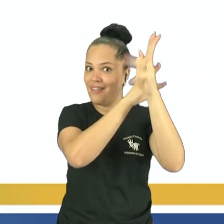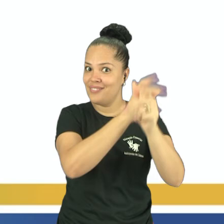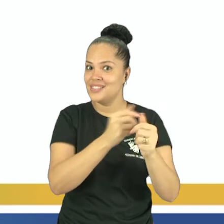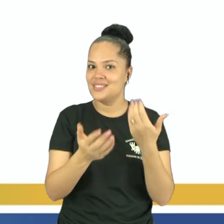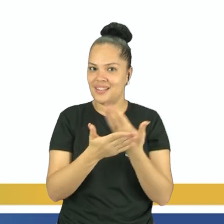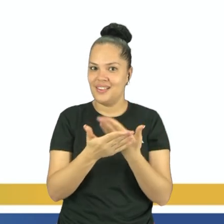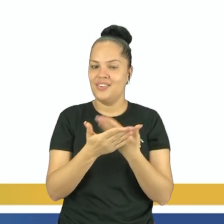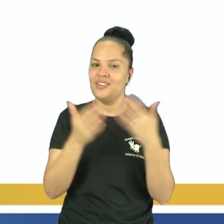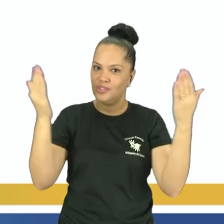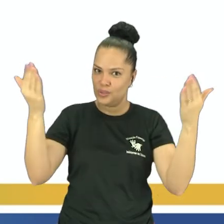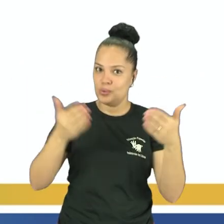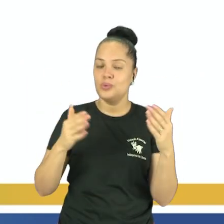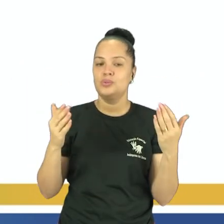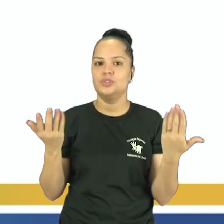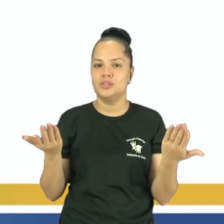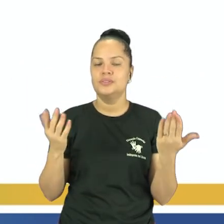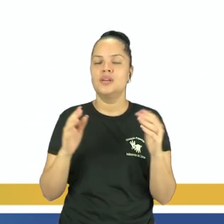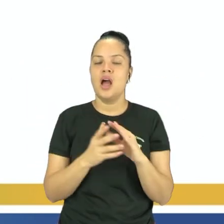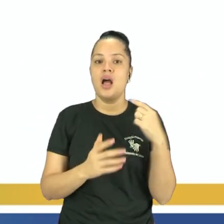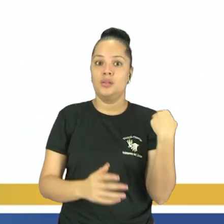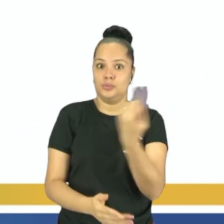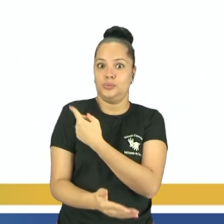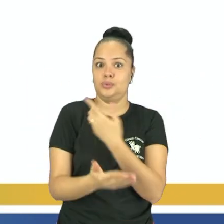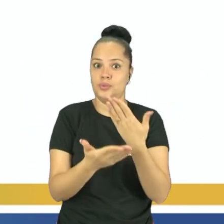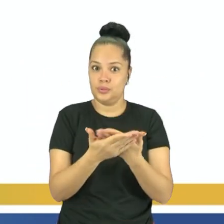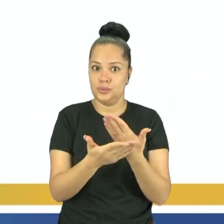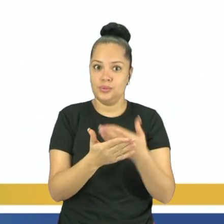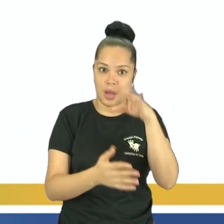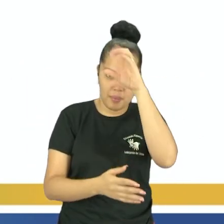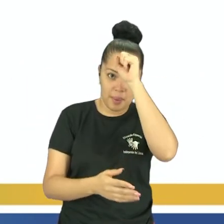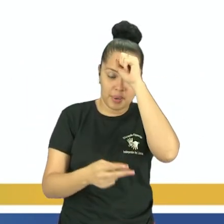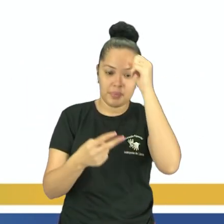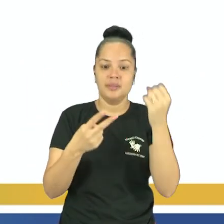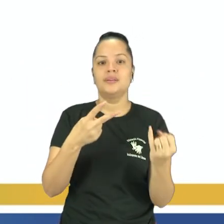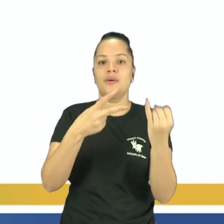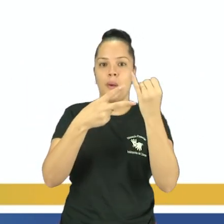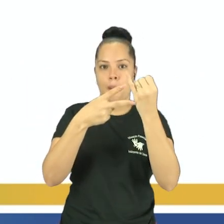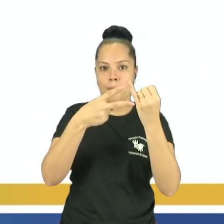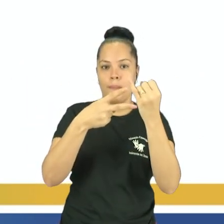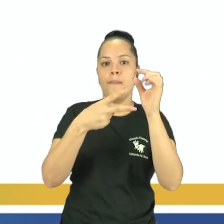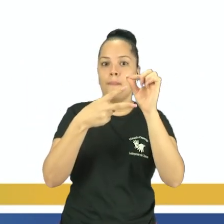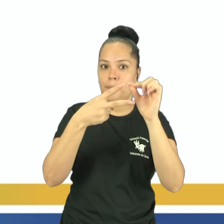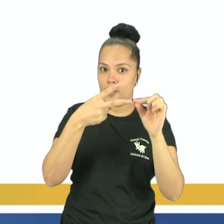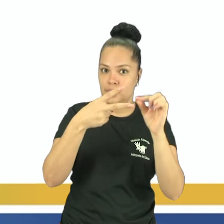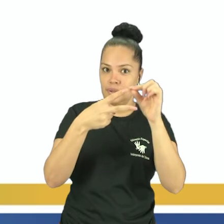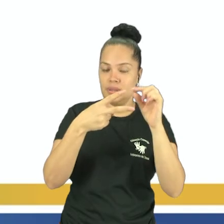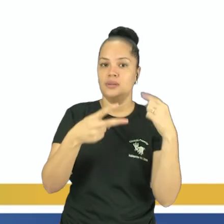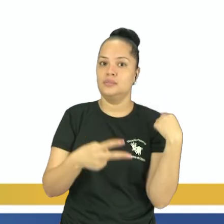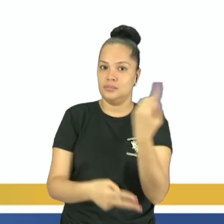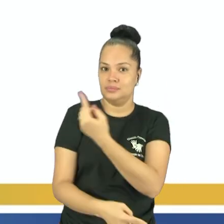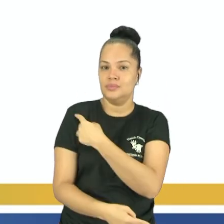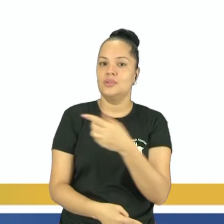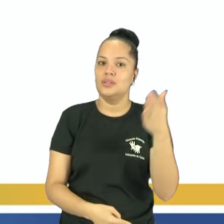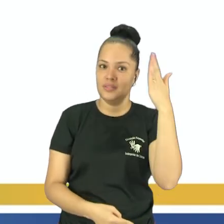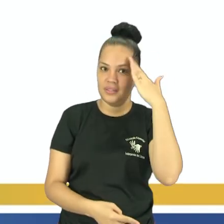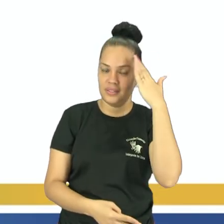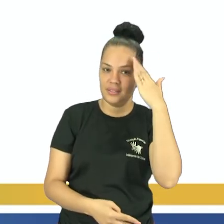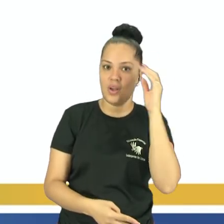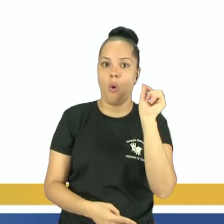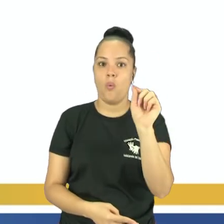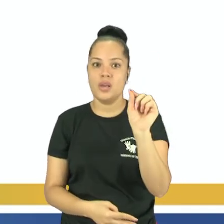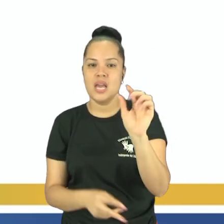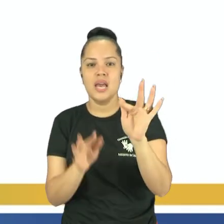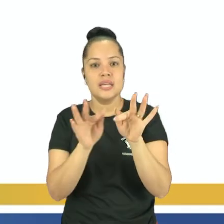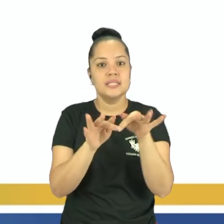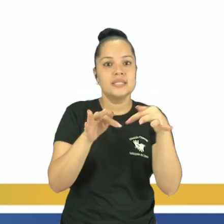hoje? Hoje, gente, então a gente estudou sobre o quê? Sobre os polígonos, certo? nós vimos que esses polígonos eles podem